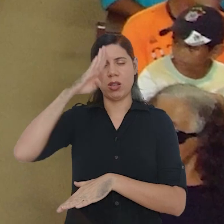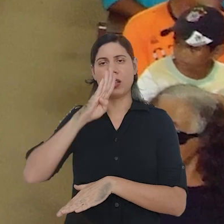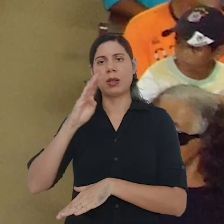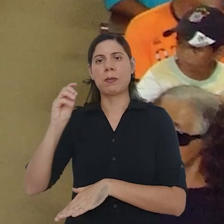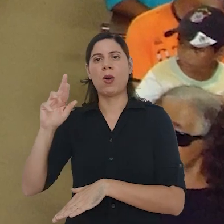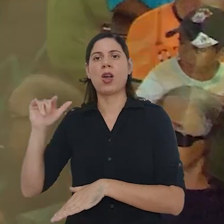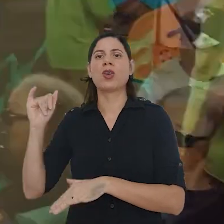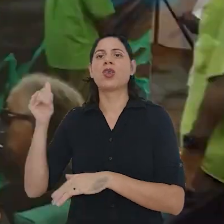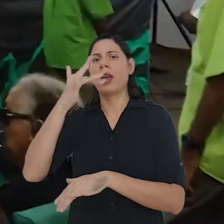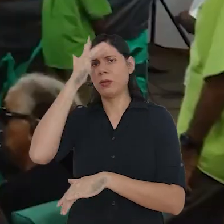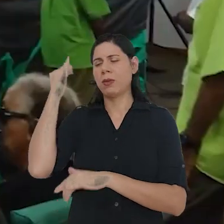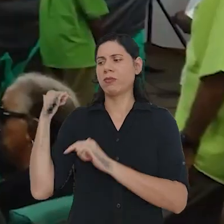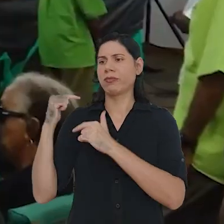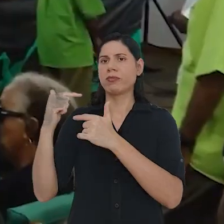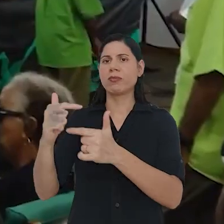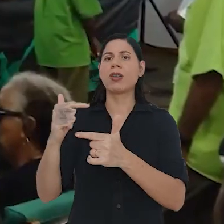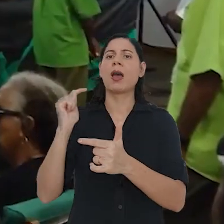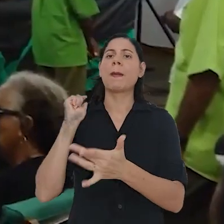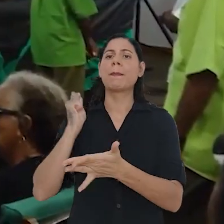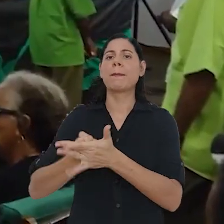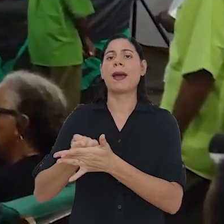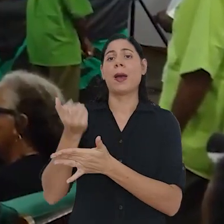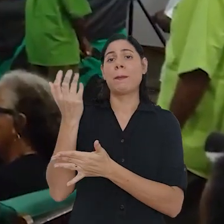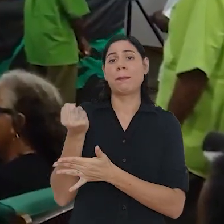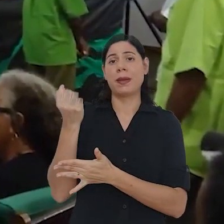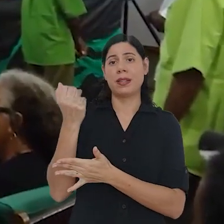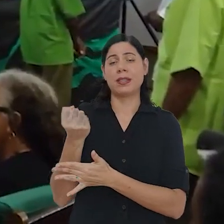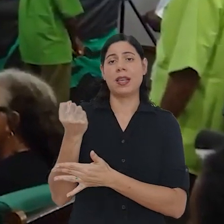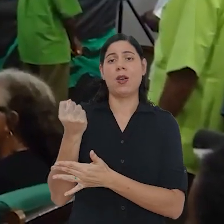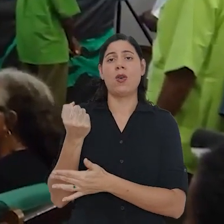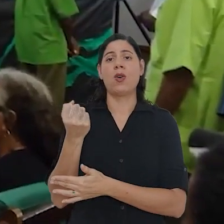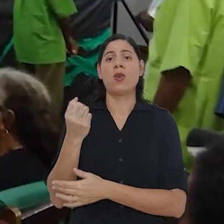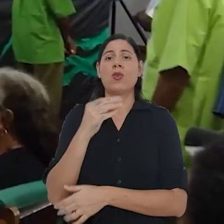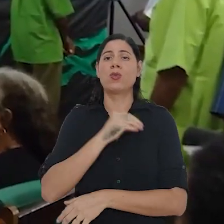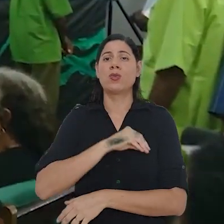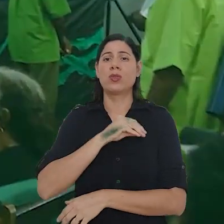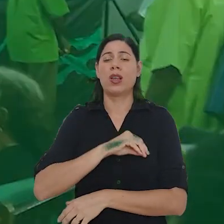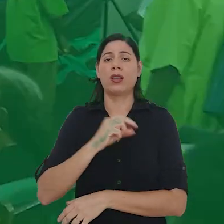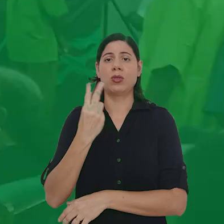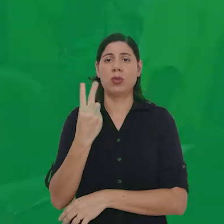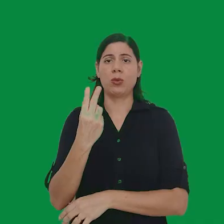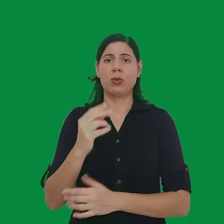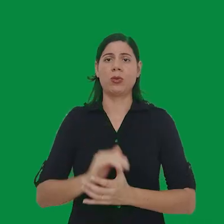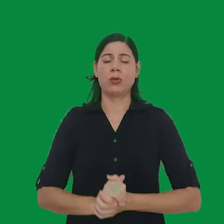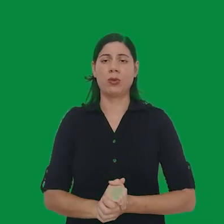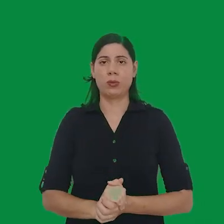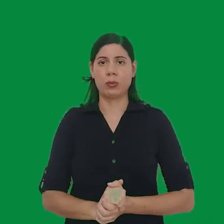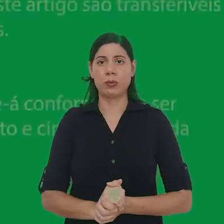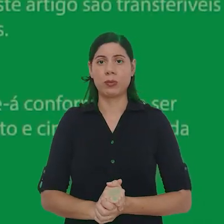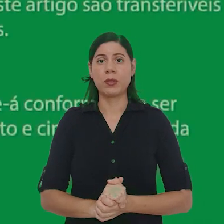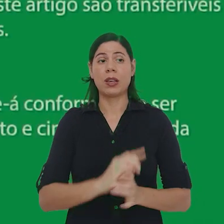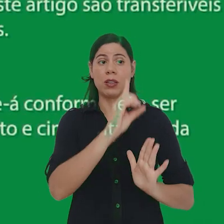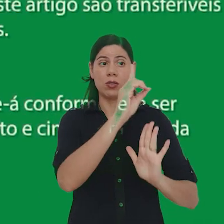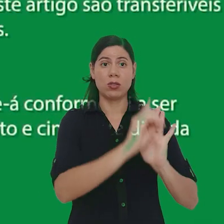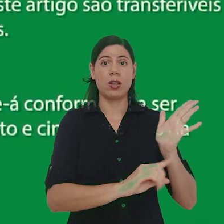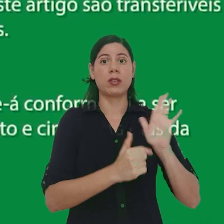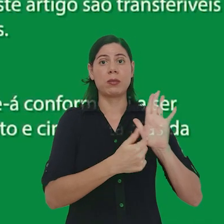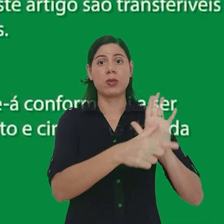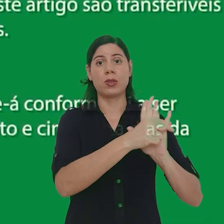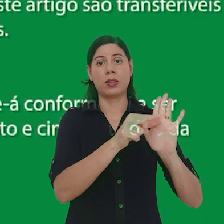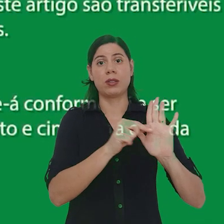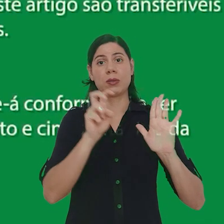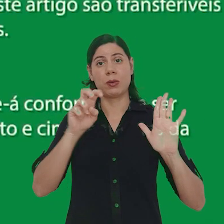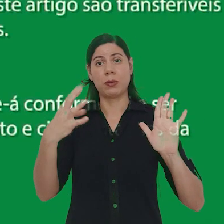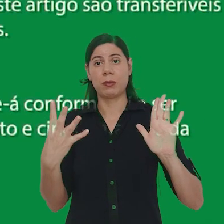seus dependentes o pagamento de uma pensão vitalícia no valor de 2 salários mínimos. Esse direito está previsto no